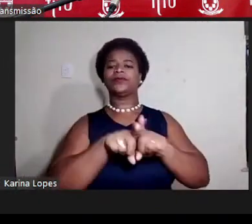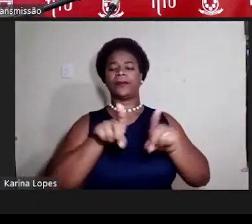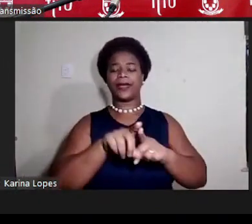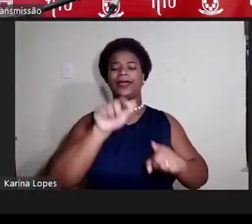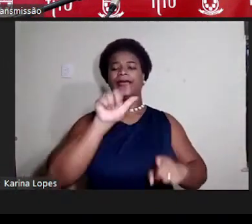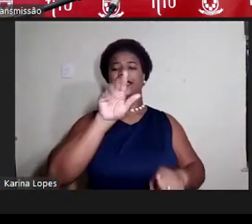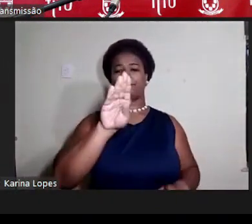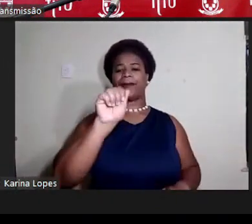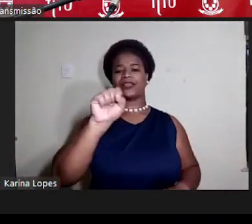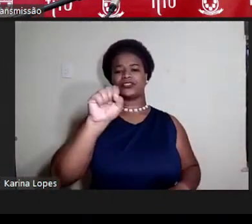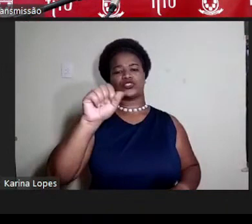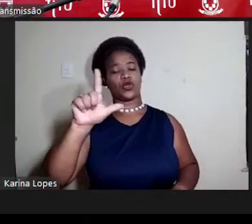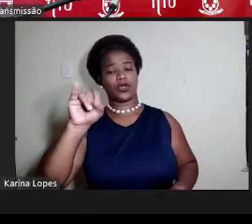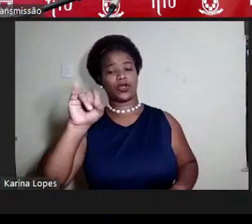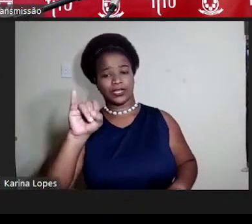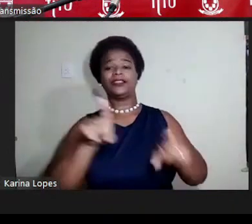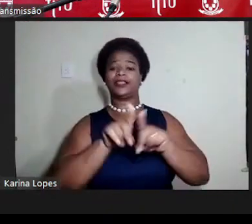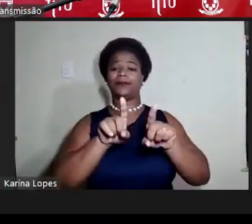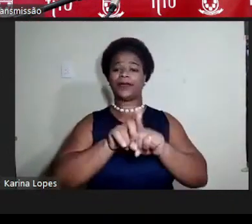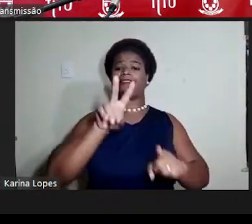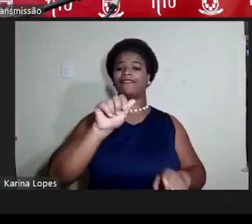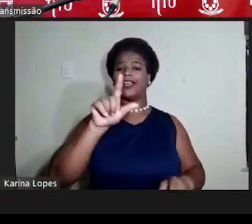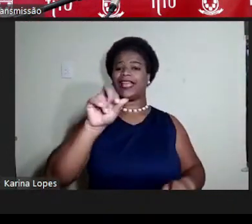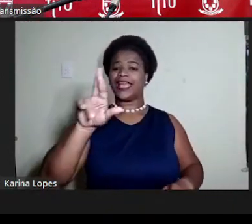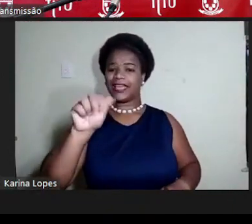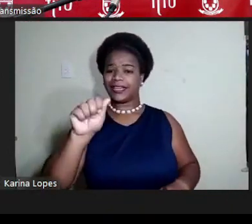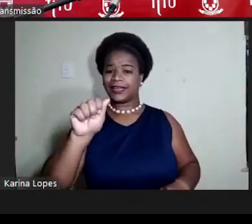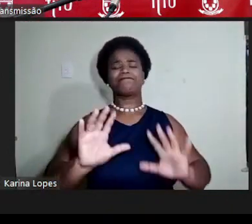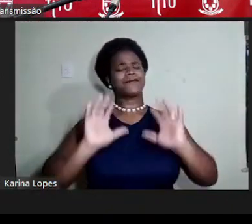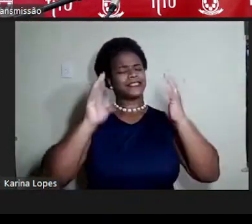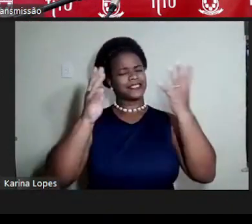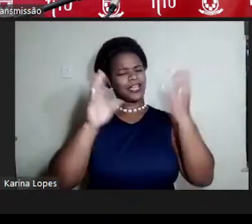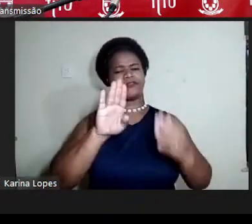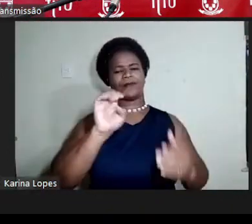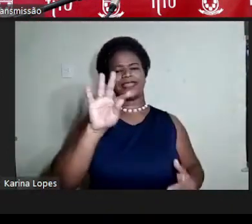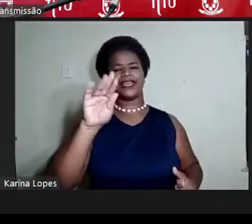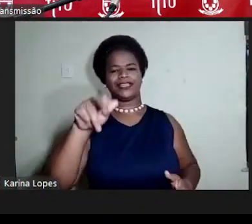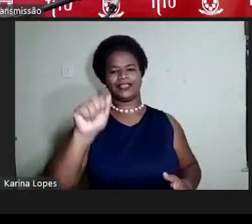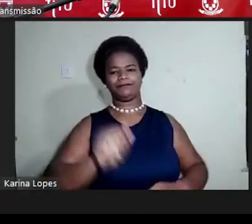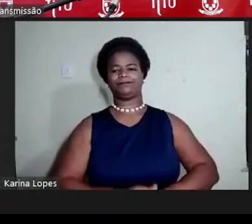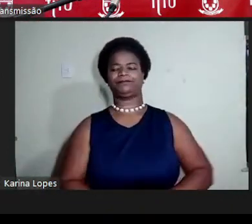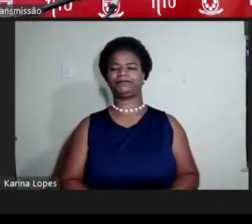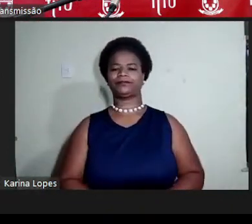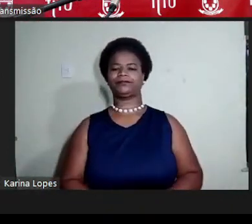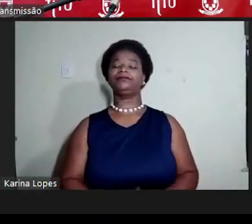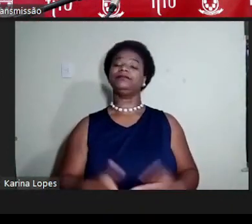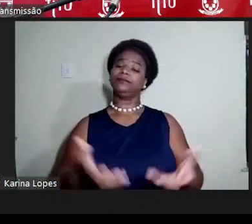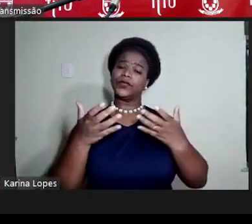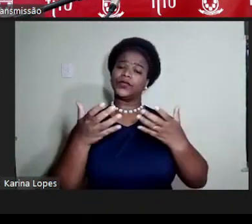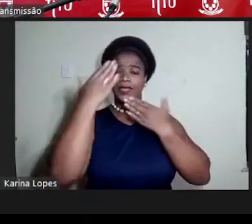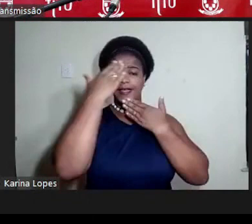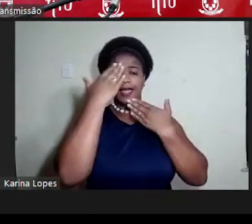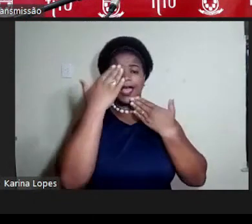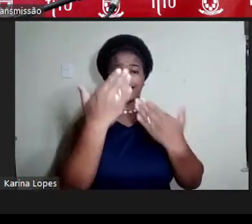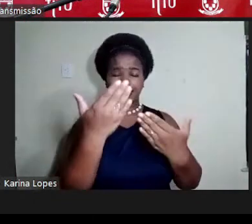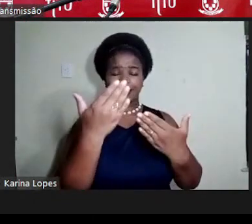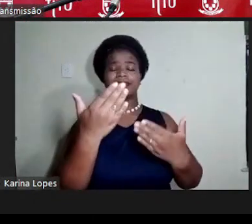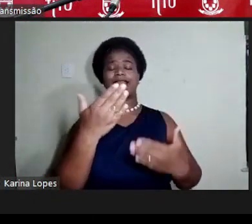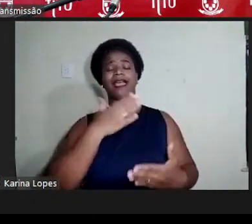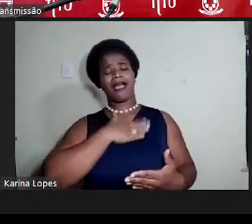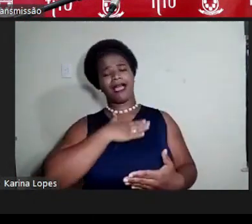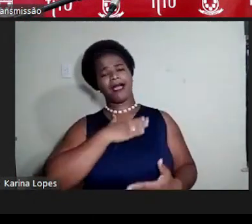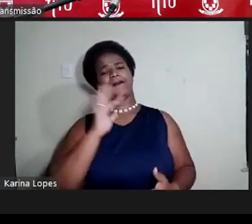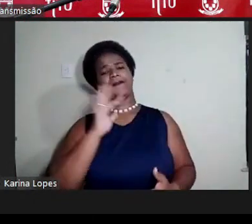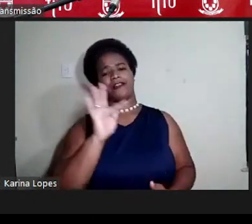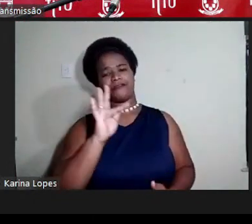salve Valéria Burla, salve Betânia. Quero agradecer a minha faculdade